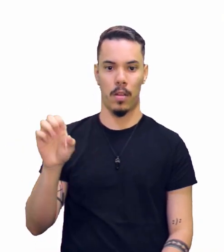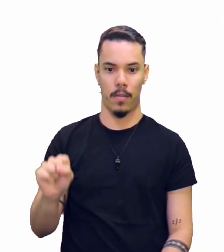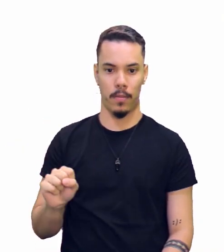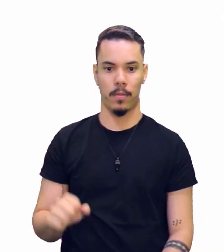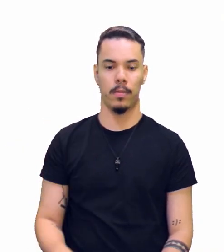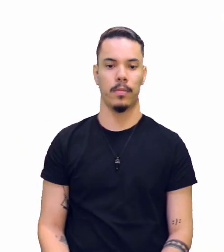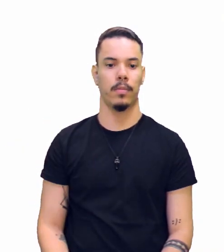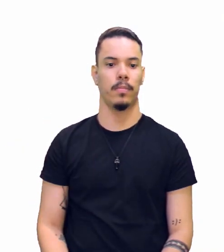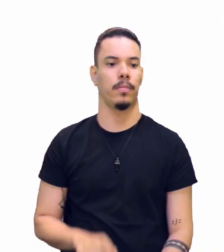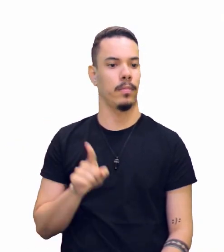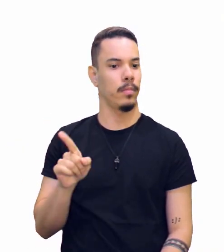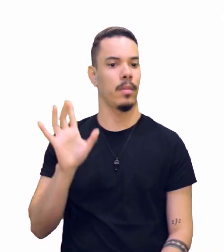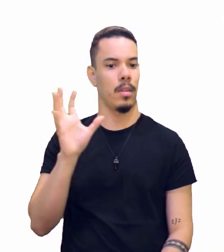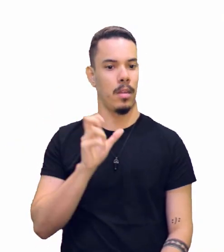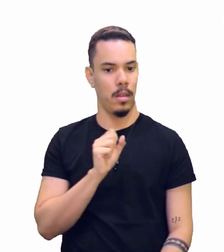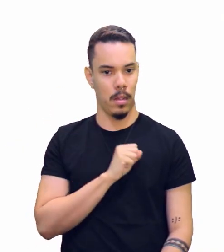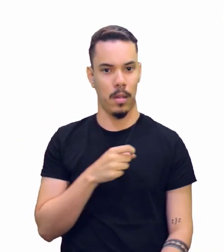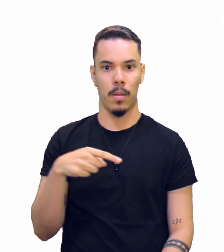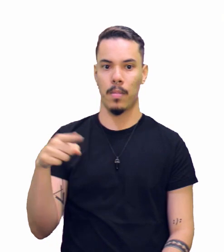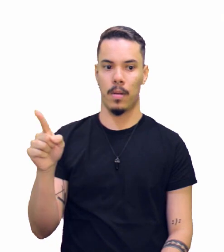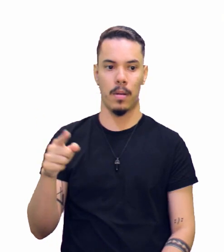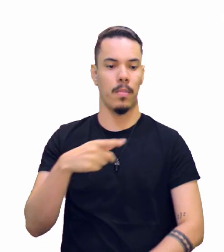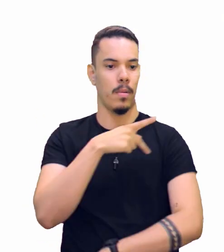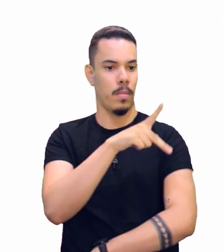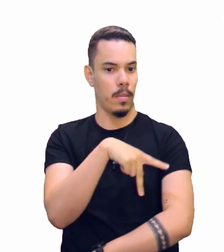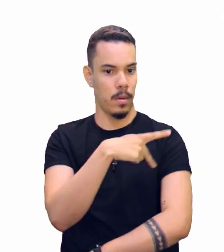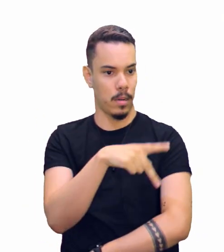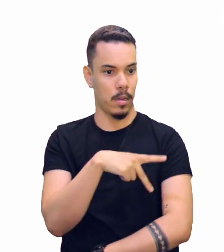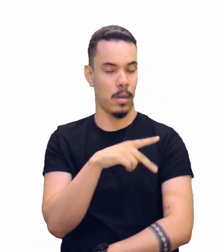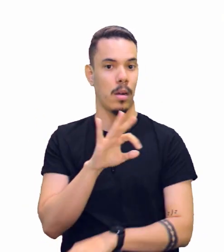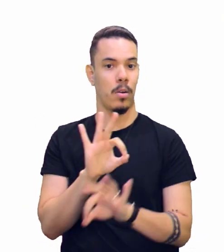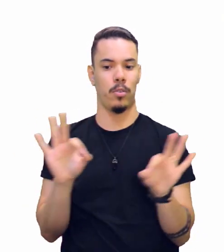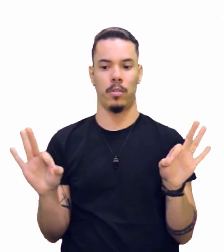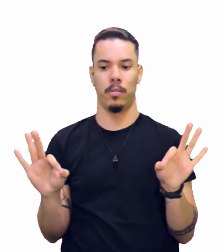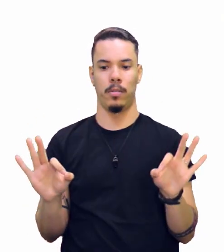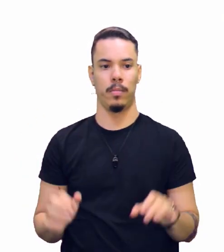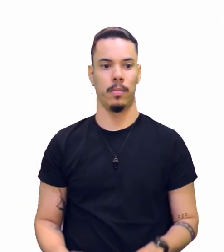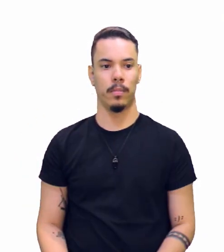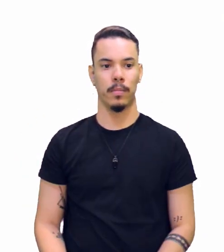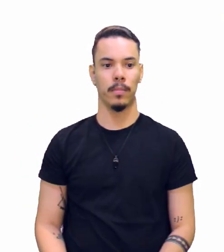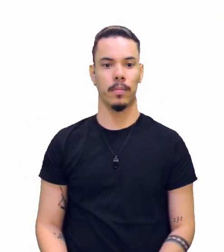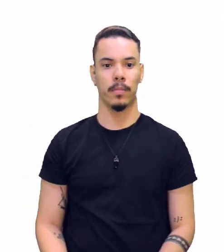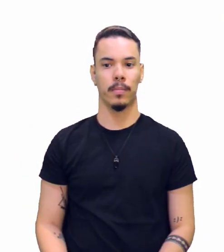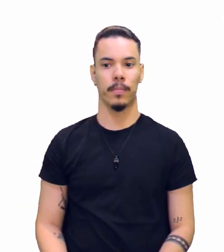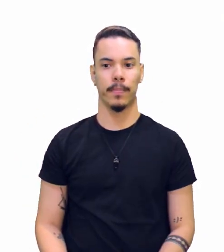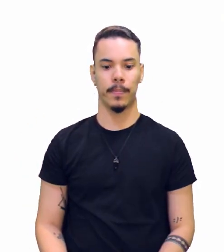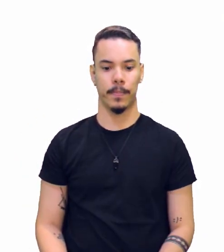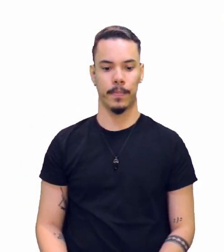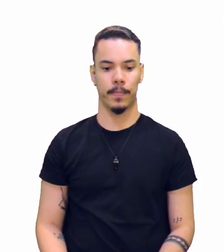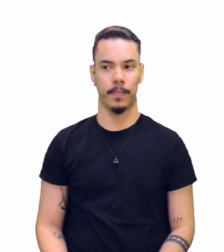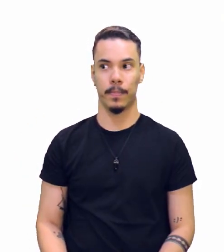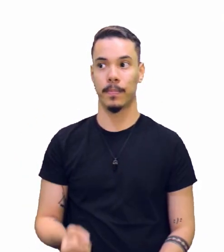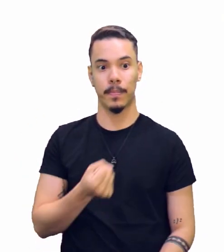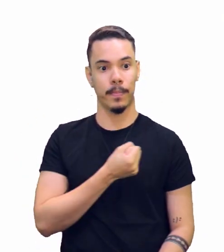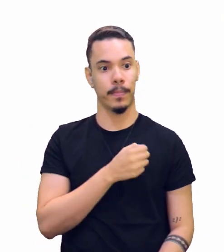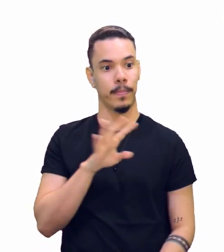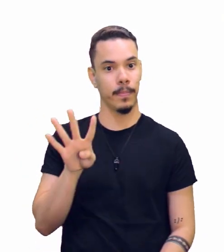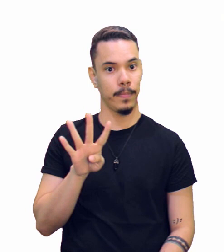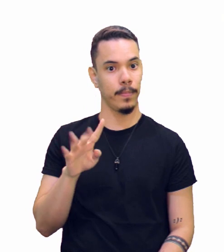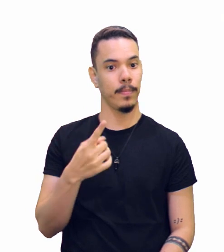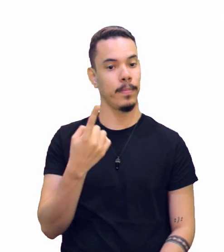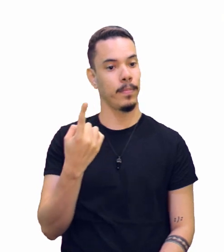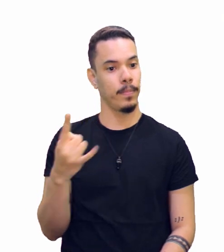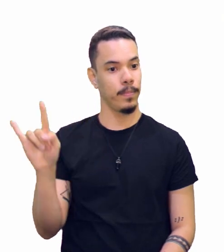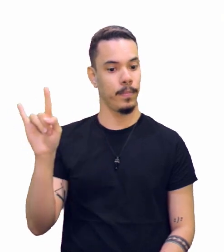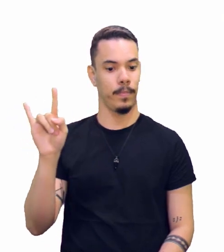great ela ama ir para o parque é ótimo e aí a gente tem a próxima número quat e a nossa última questão